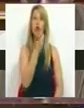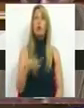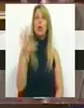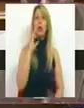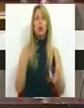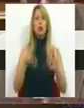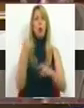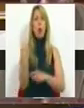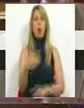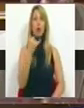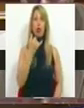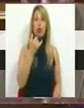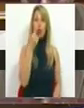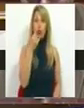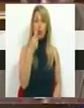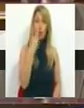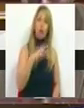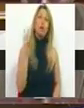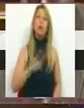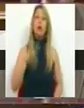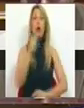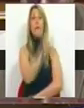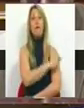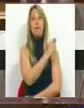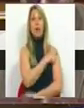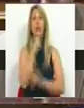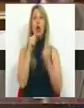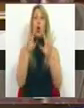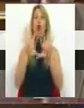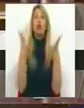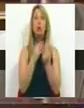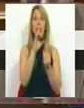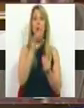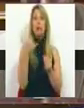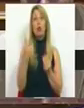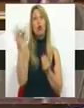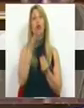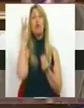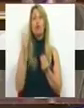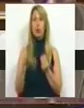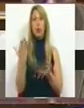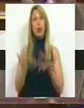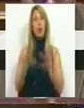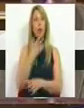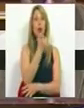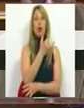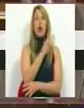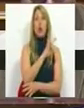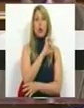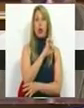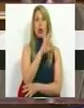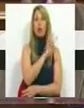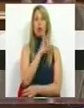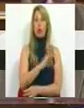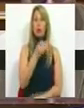mais de 2 milhões de vacinas, aumentando a taxa de cobertura para mais de 62% face aos 48% de 2011. O